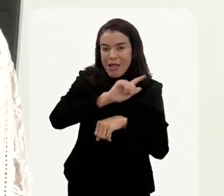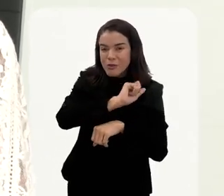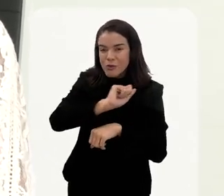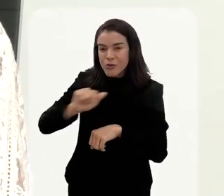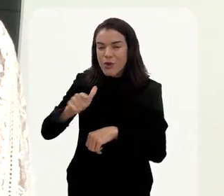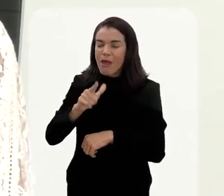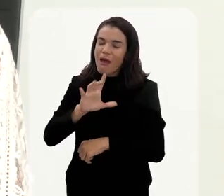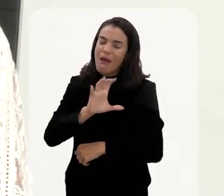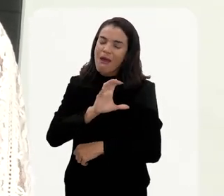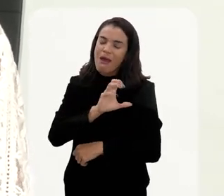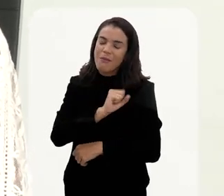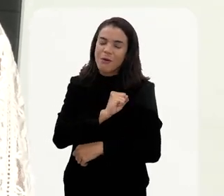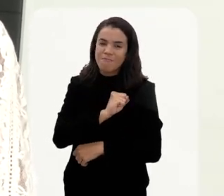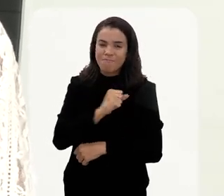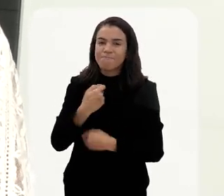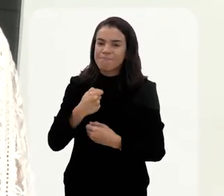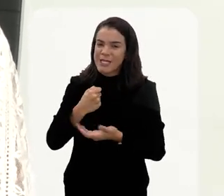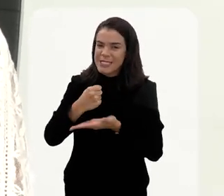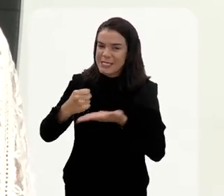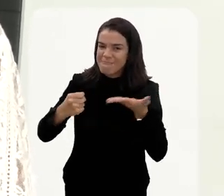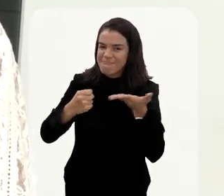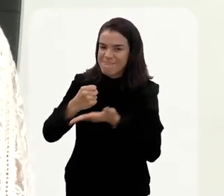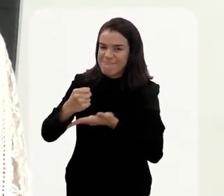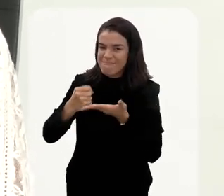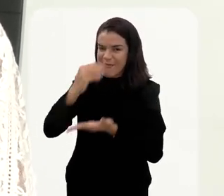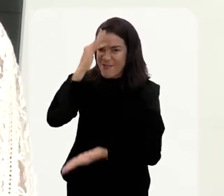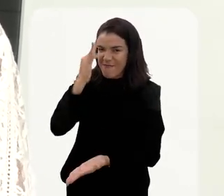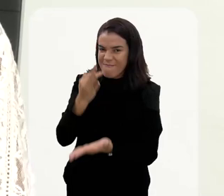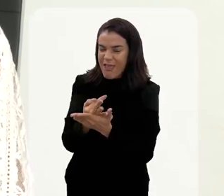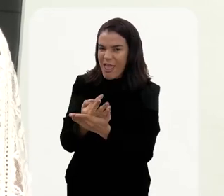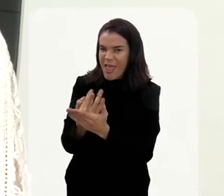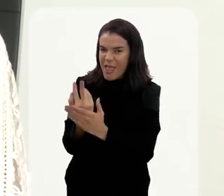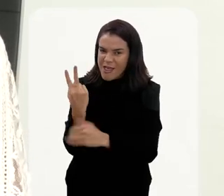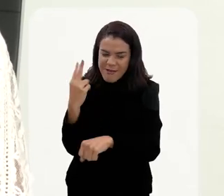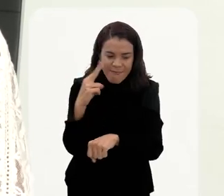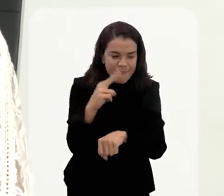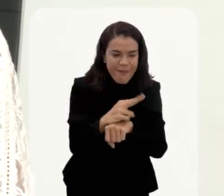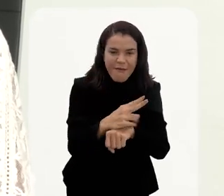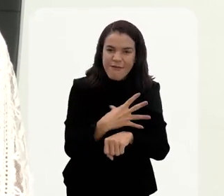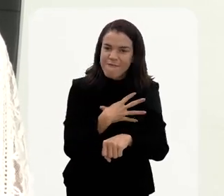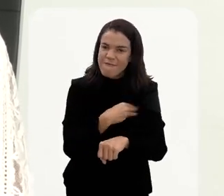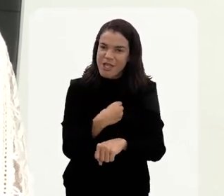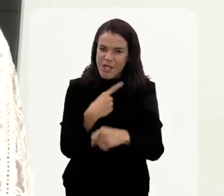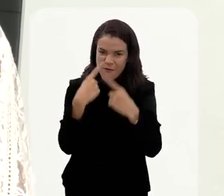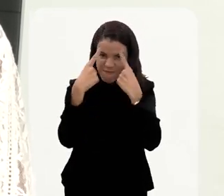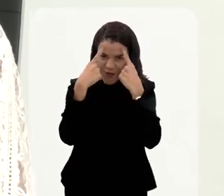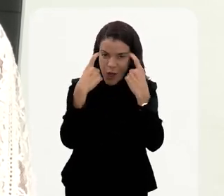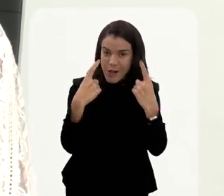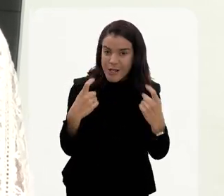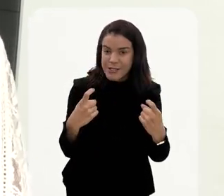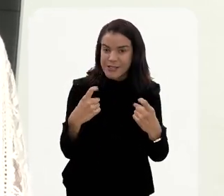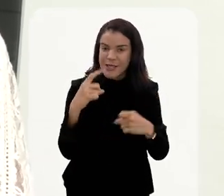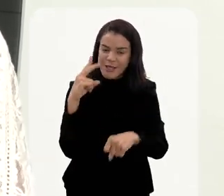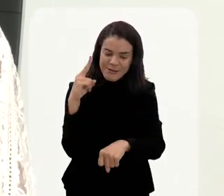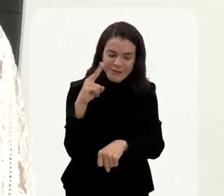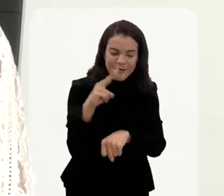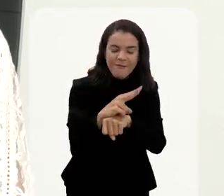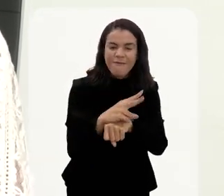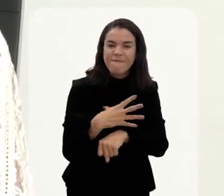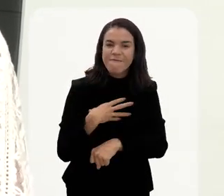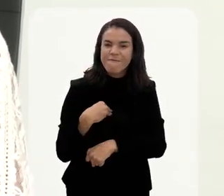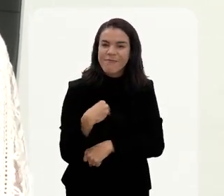acima, além do amor, tem que ter um alicerce de fé muito grande. Porque você tem que defender o seu filho da violência, você tem